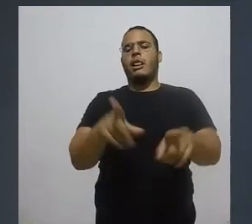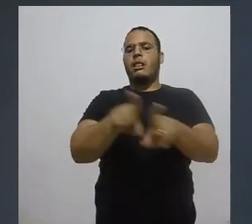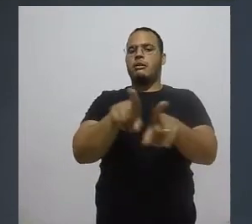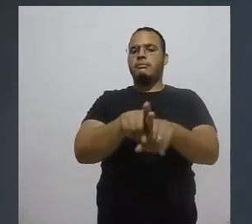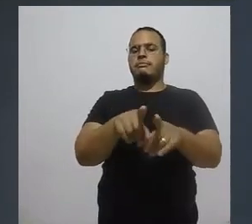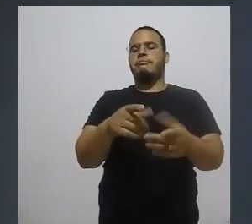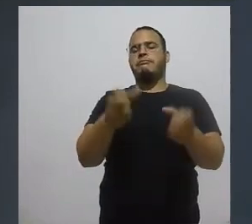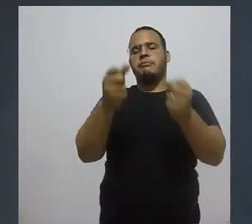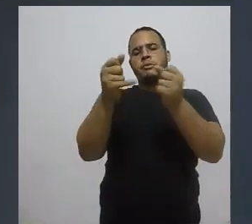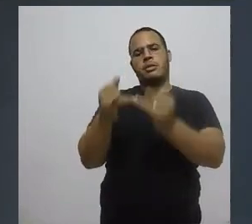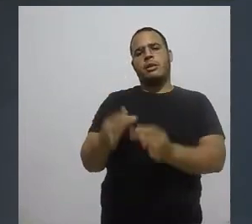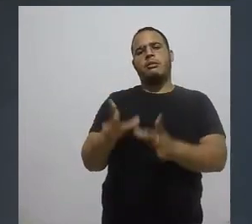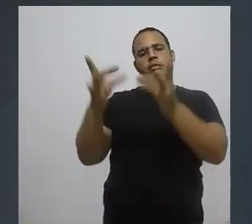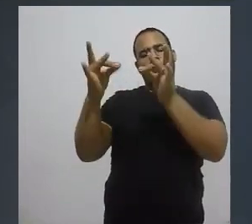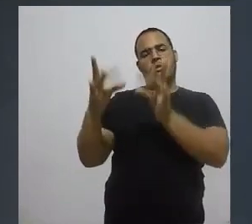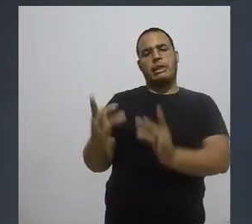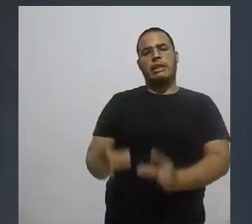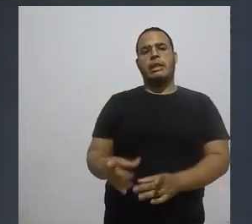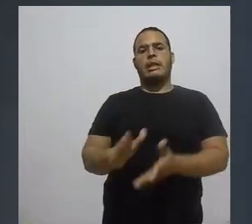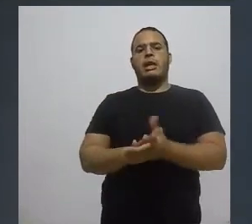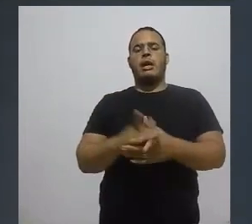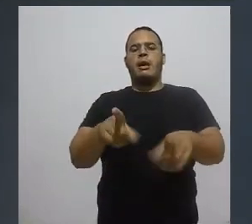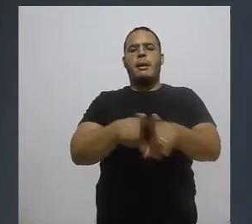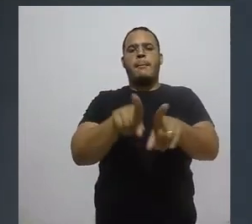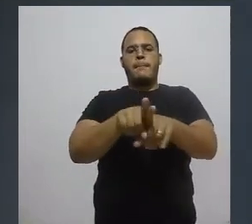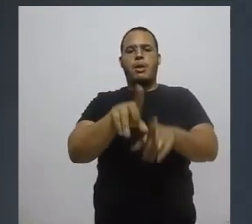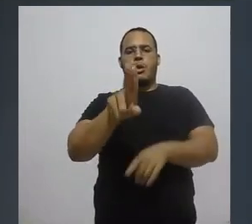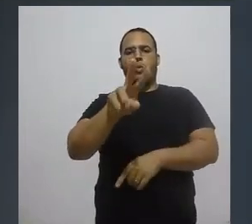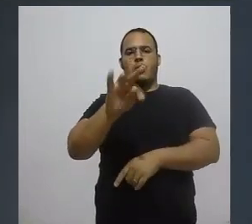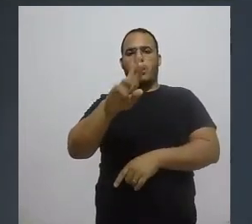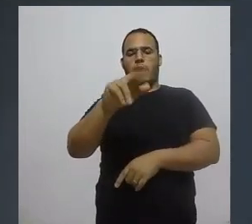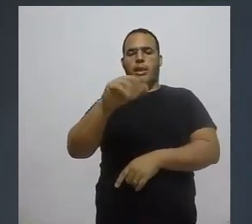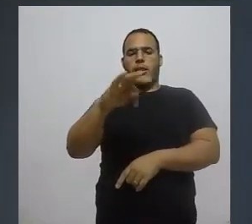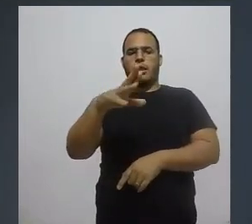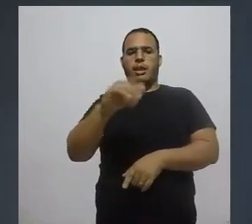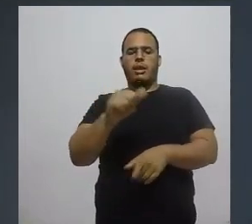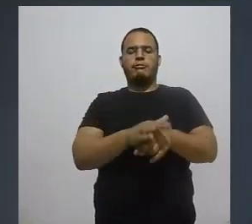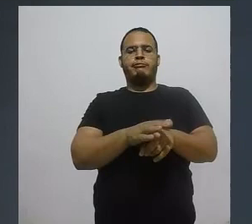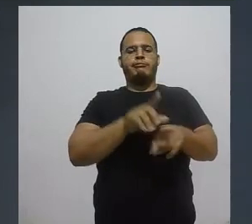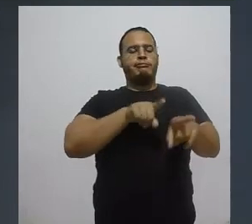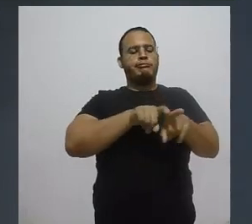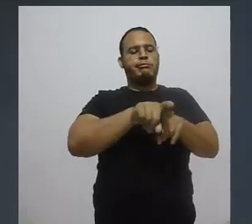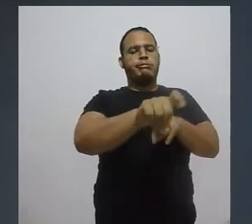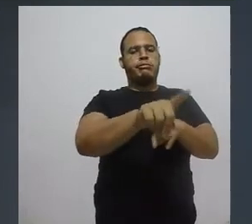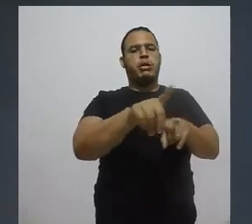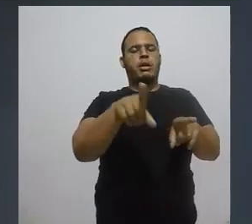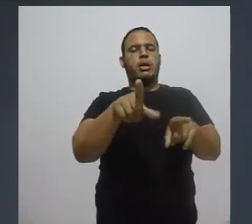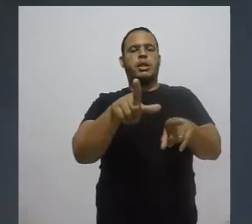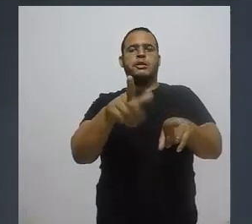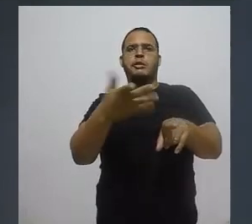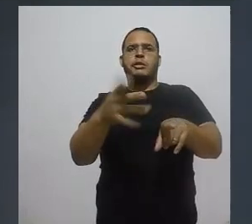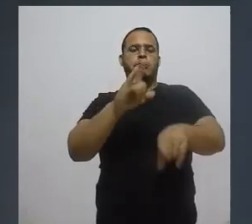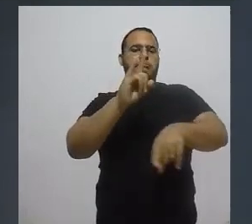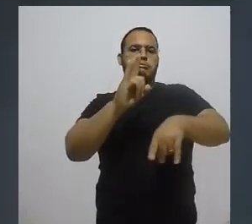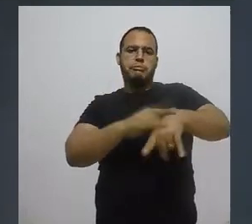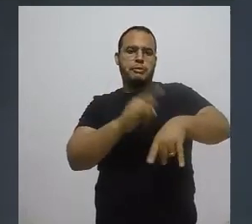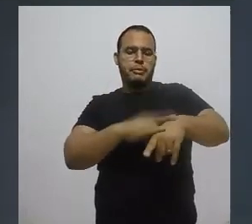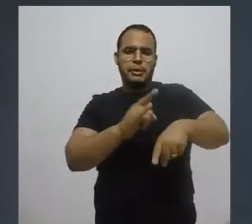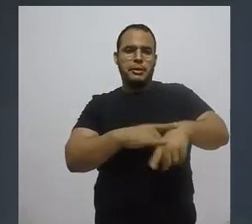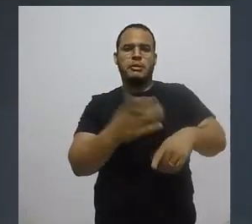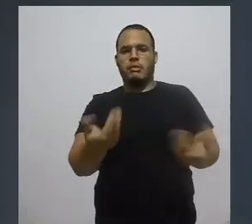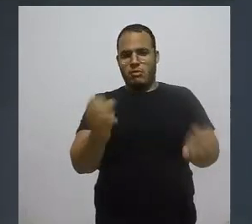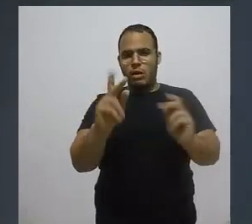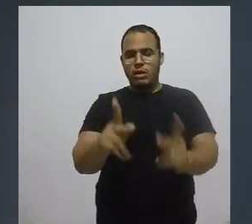é possível observar a passagem da uretra, por onde passa tanto o sêmen, né, que é ali o líquido que vai estar passando com o espermatozoide, quanto a